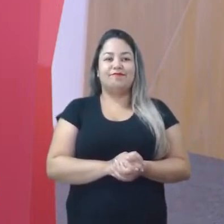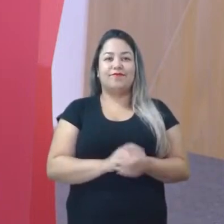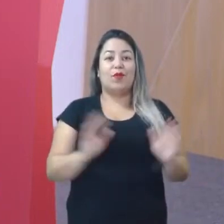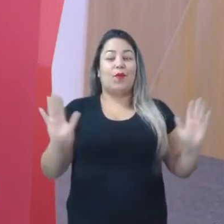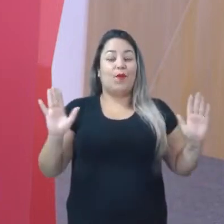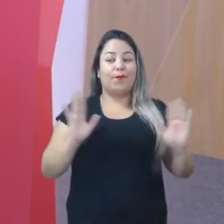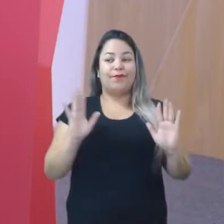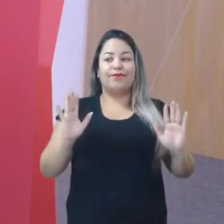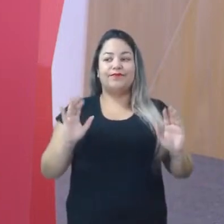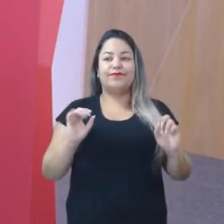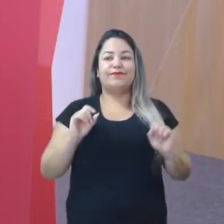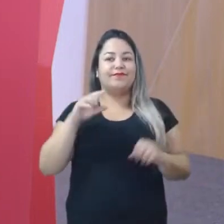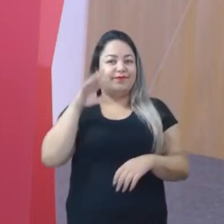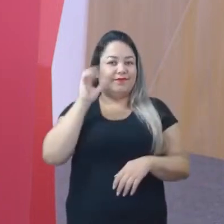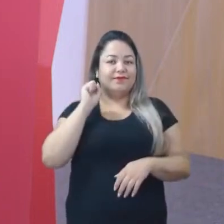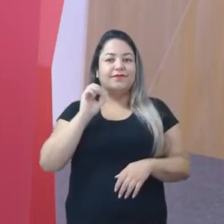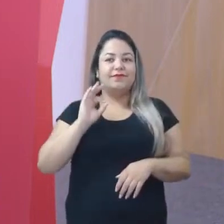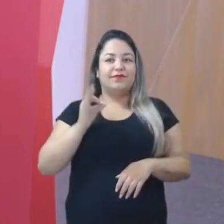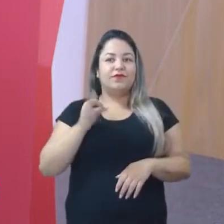Oi, tá me ouvindo? Eu tô te ouvindo.